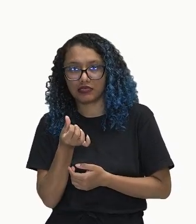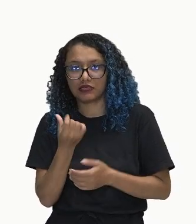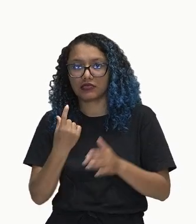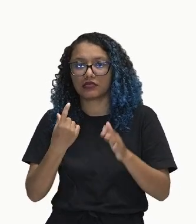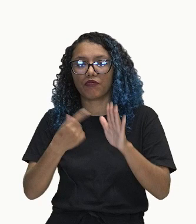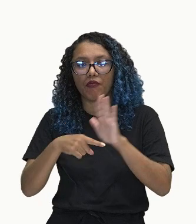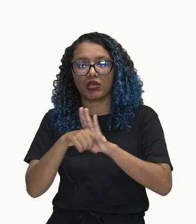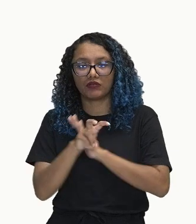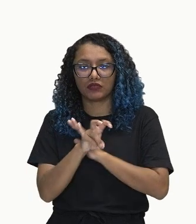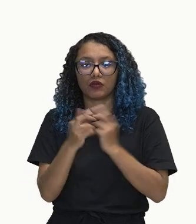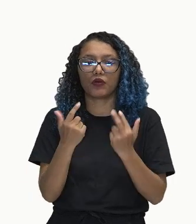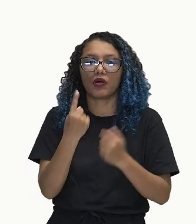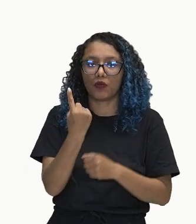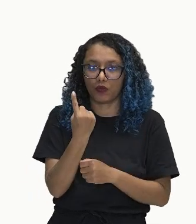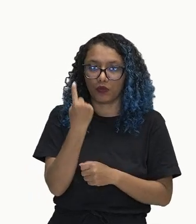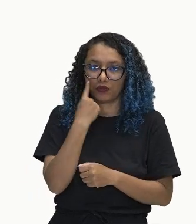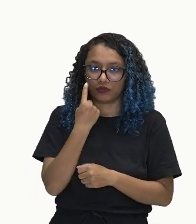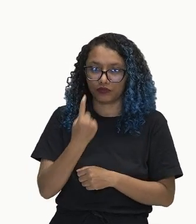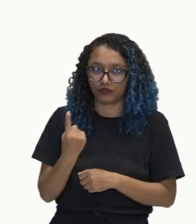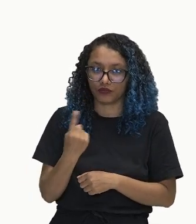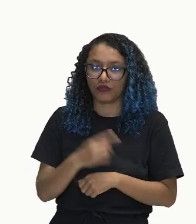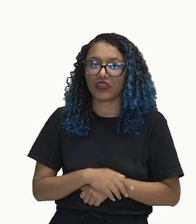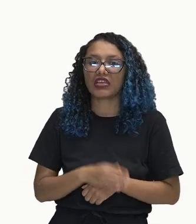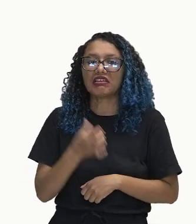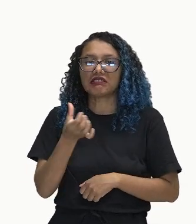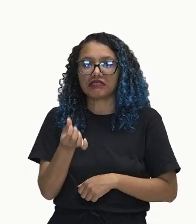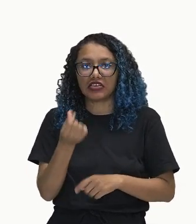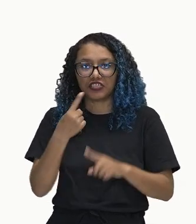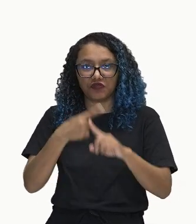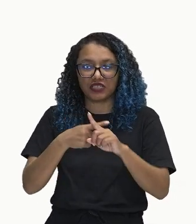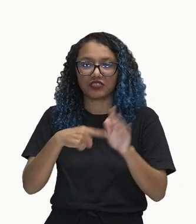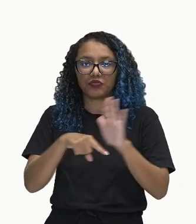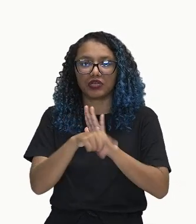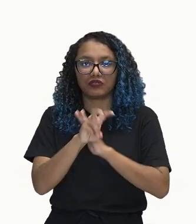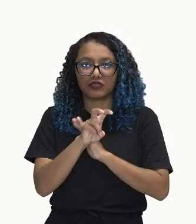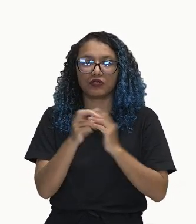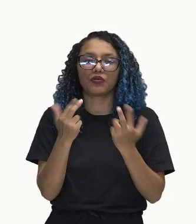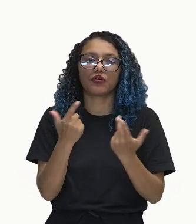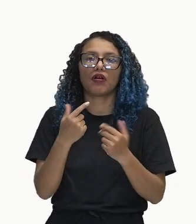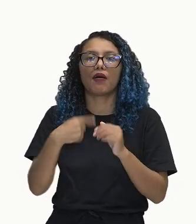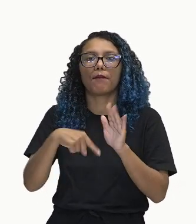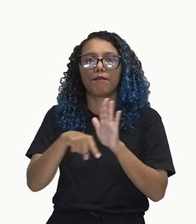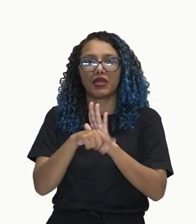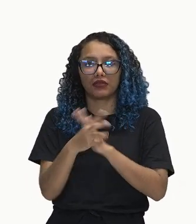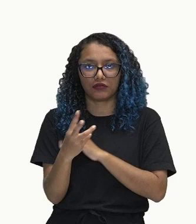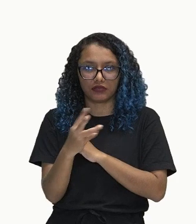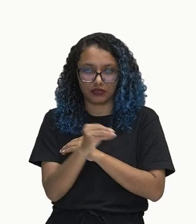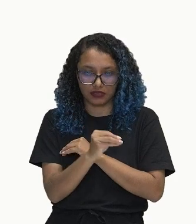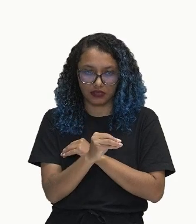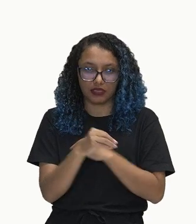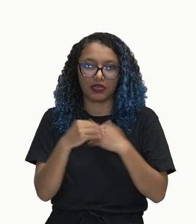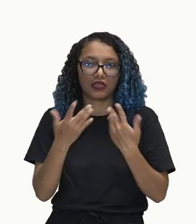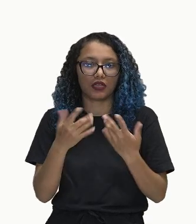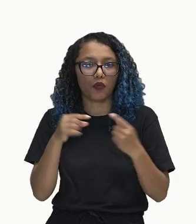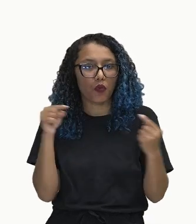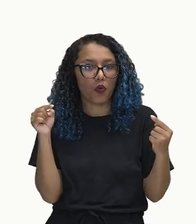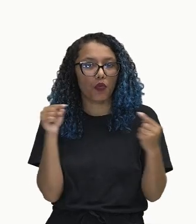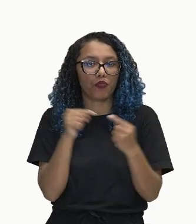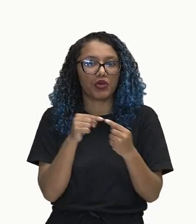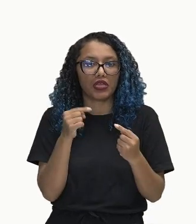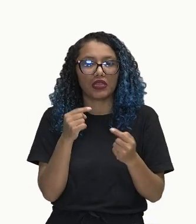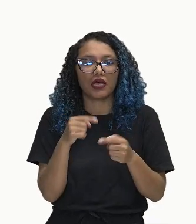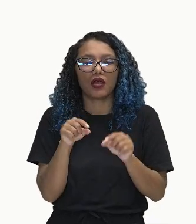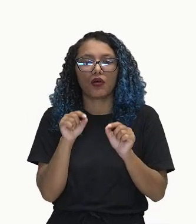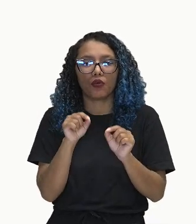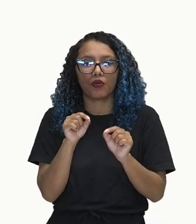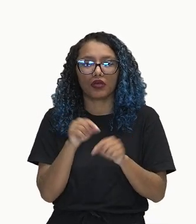ó. 6 vezes menos 5 é menos 30. E concorda também com a segunda parte que diz que o